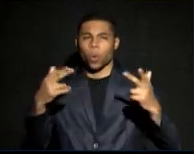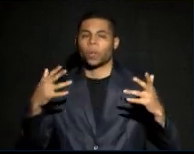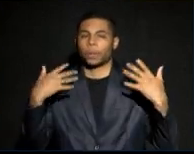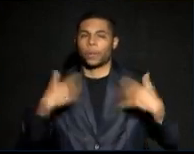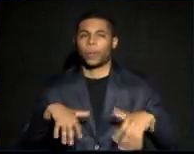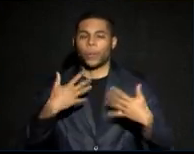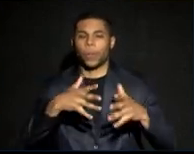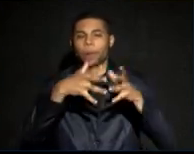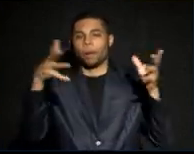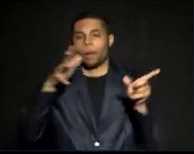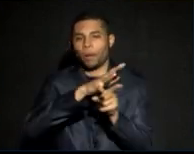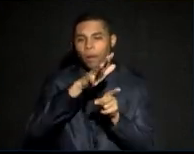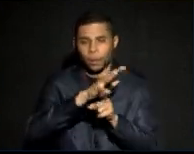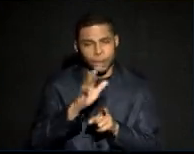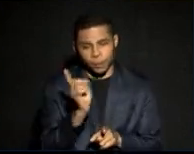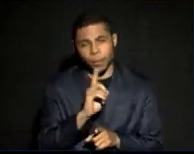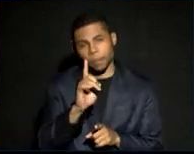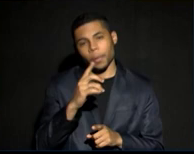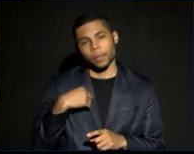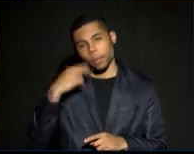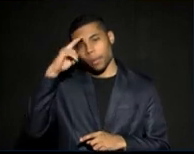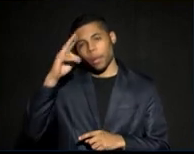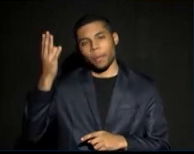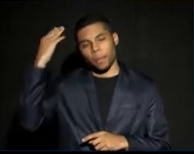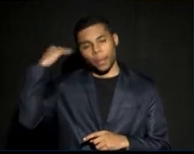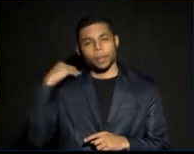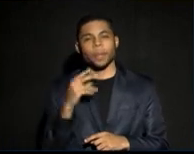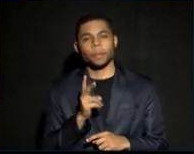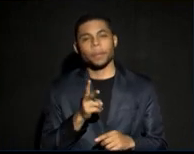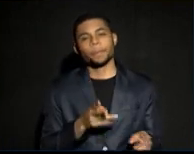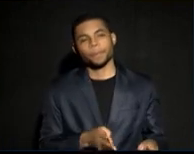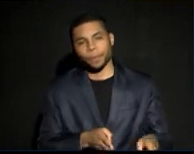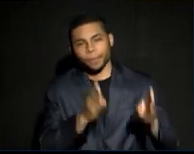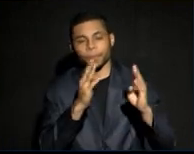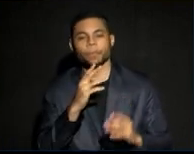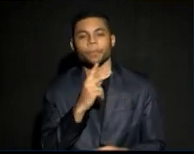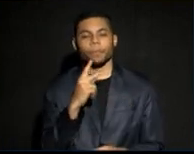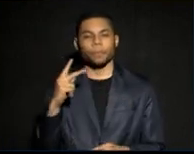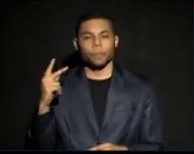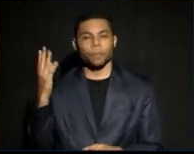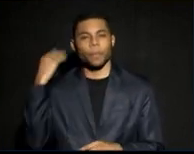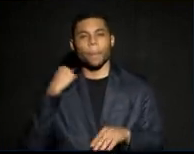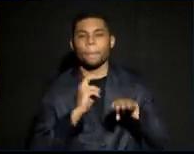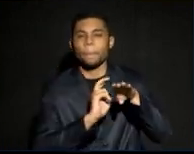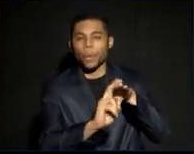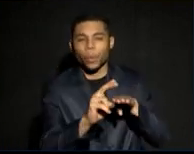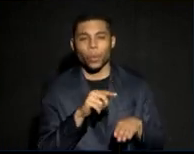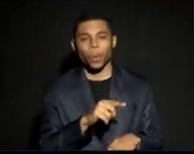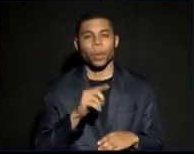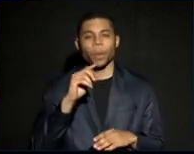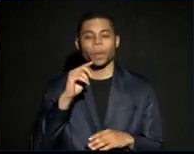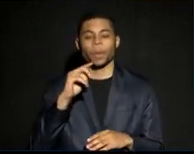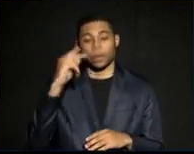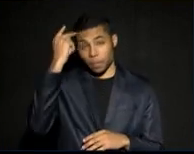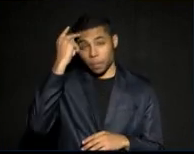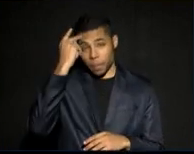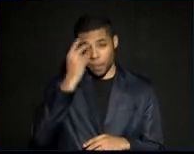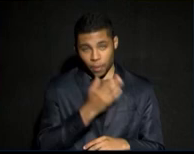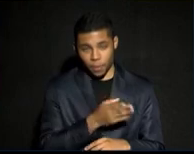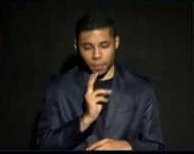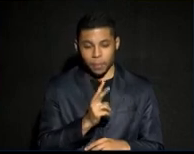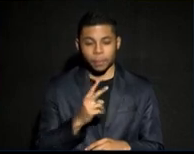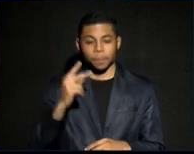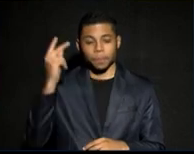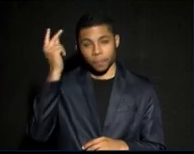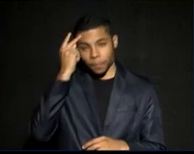grande que já é tradição eu vi a primeira concessão de estrada acontecer a primeira ppp de metrô acontecer aqui em Brasil na aqui em São